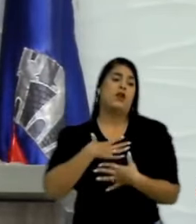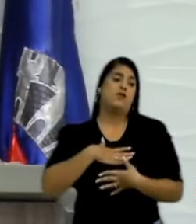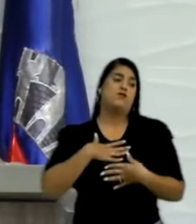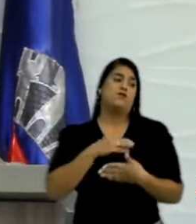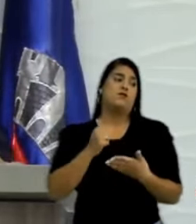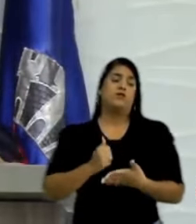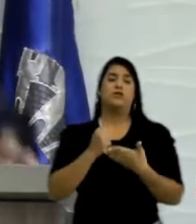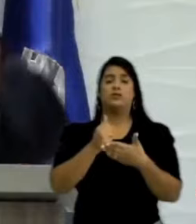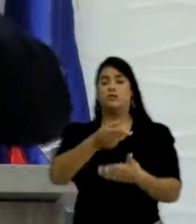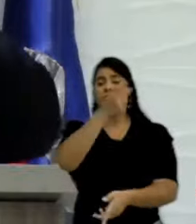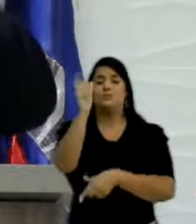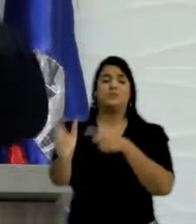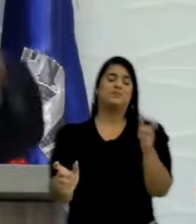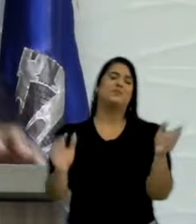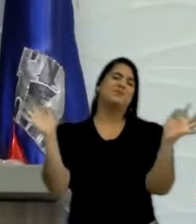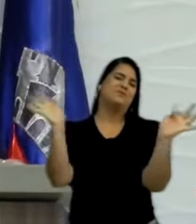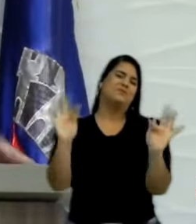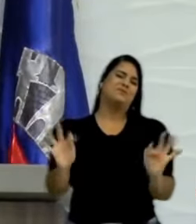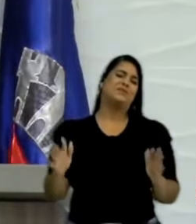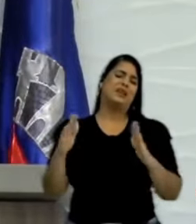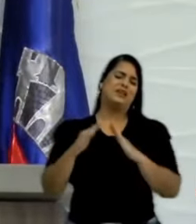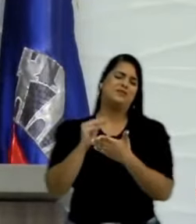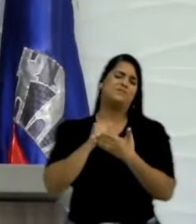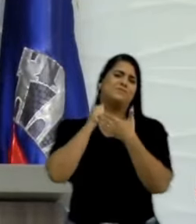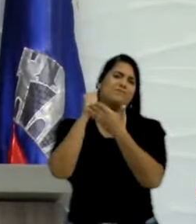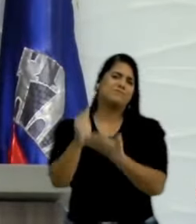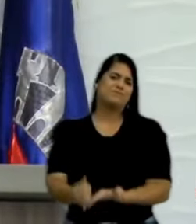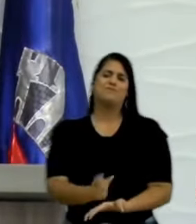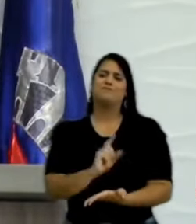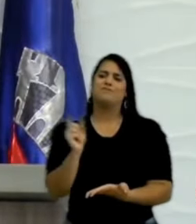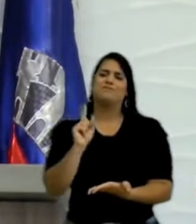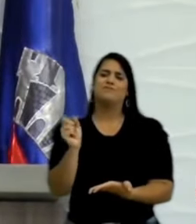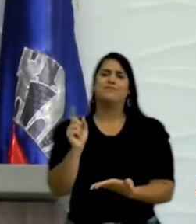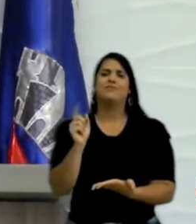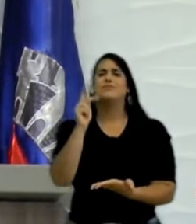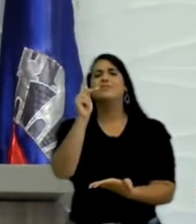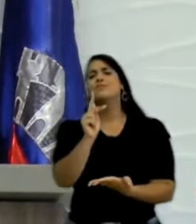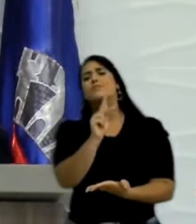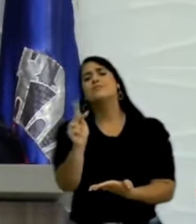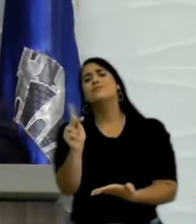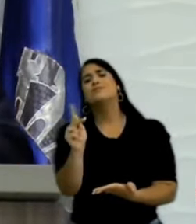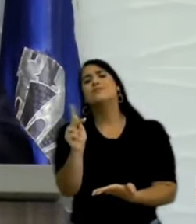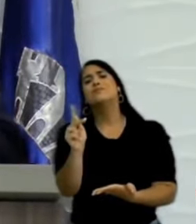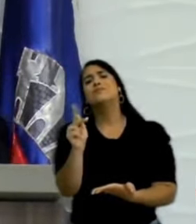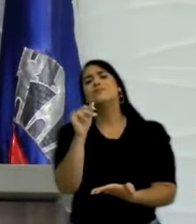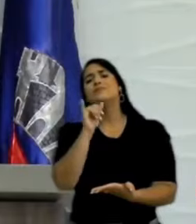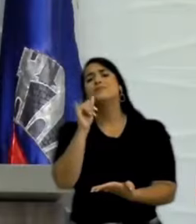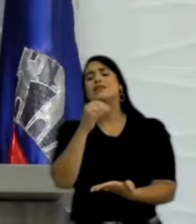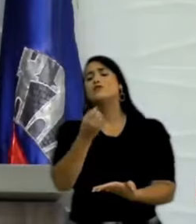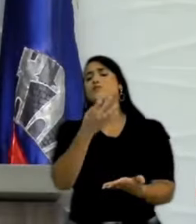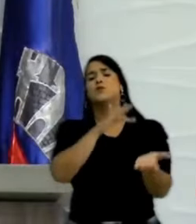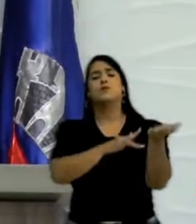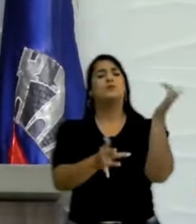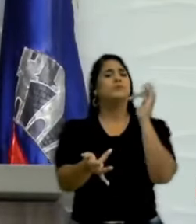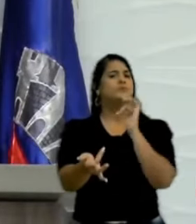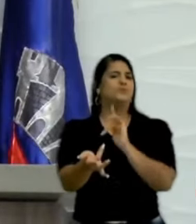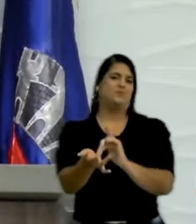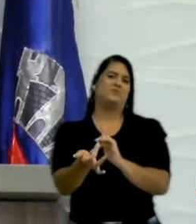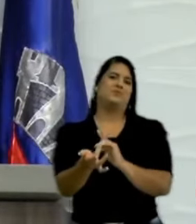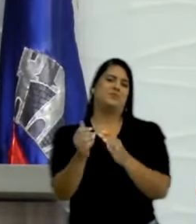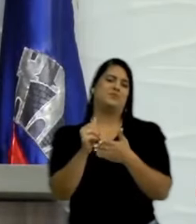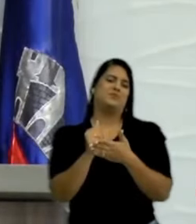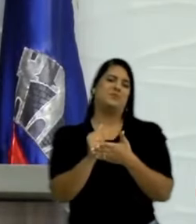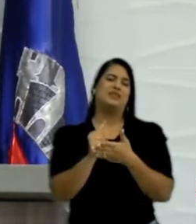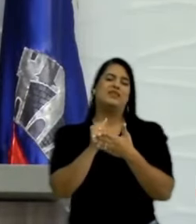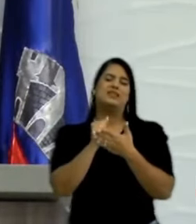me sinto feliz. E aquela casa de apoio, o padre bem disse lá. É o bom Jesus que botou no prefeito